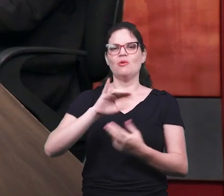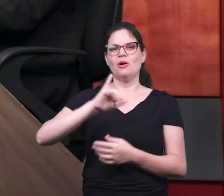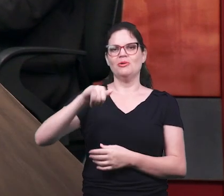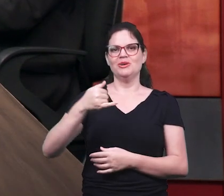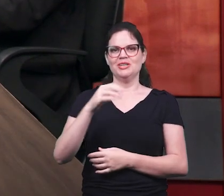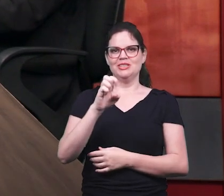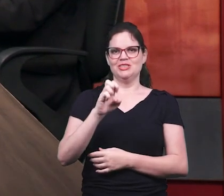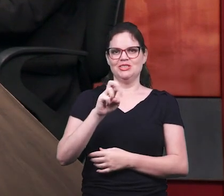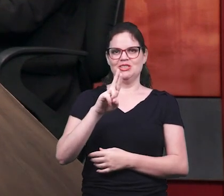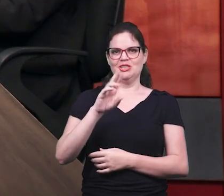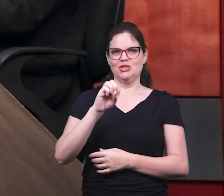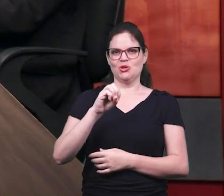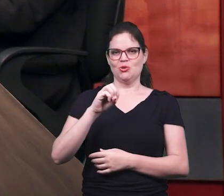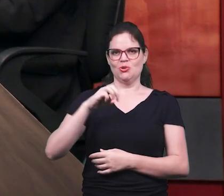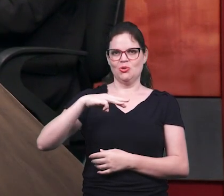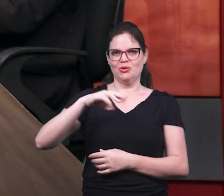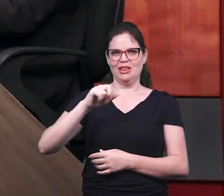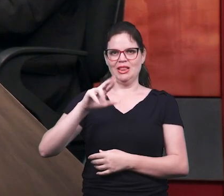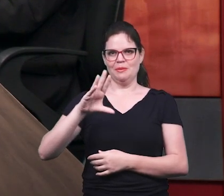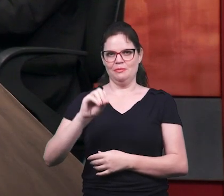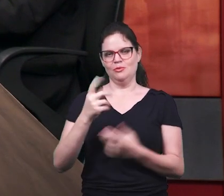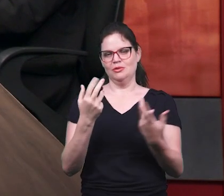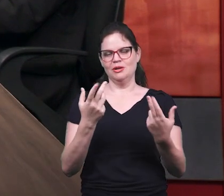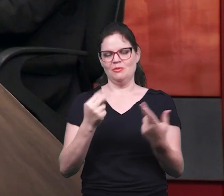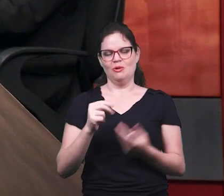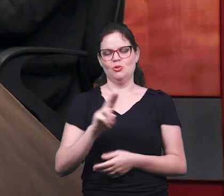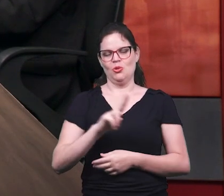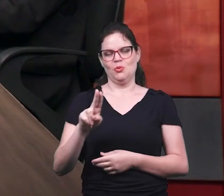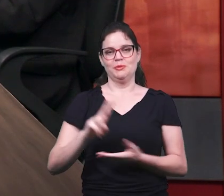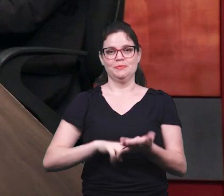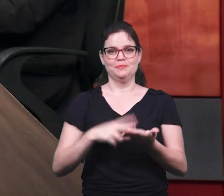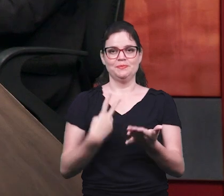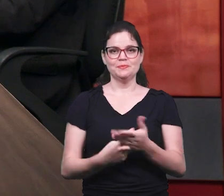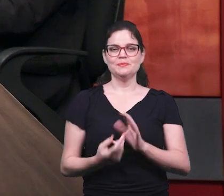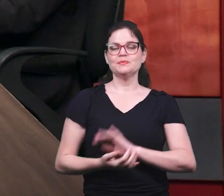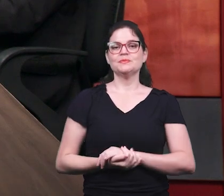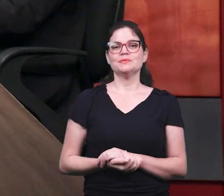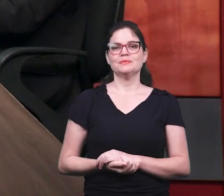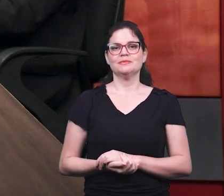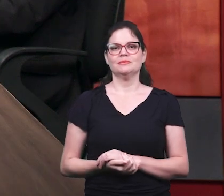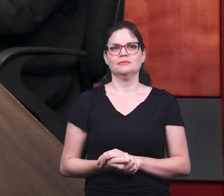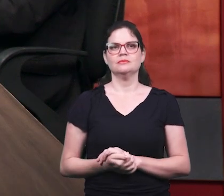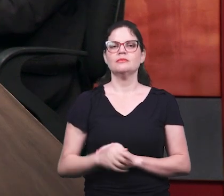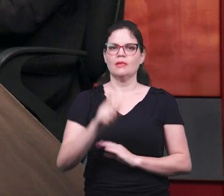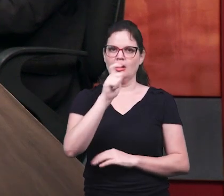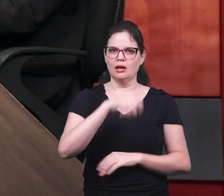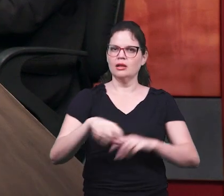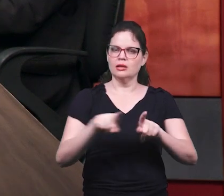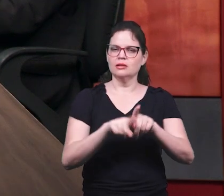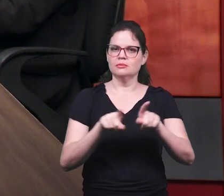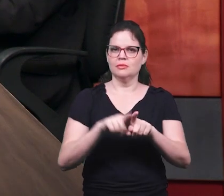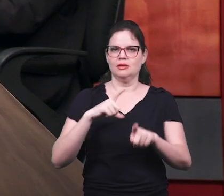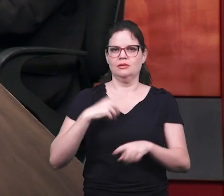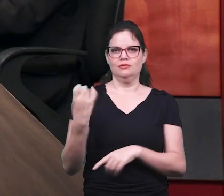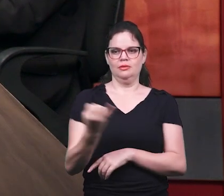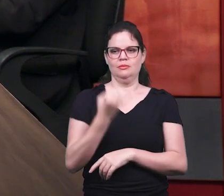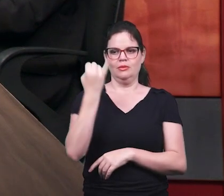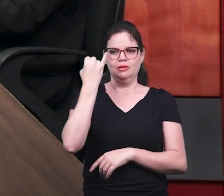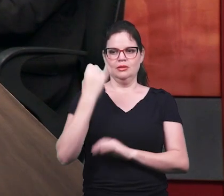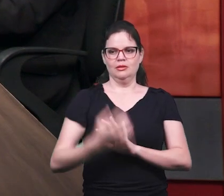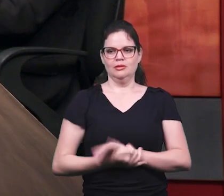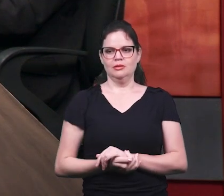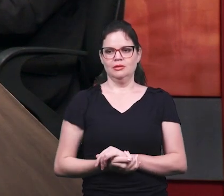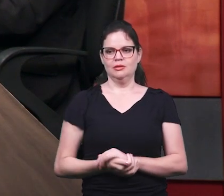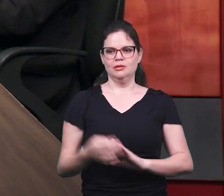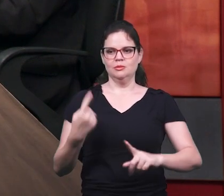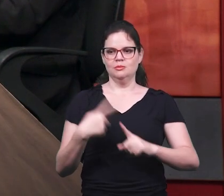né? Exatamente. Mas interessante também, esse também foi outro homem importante, pré-reformador, né?